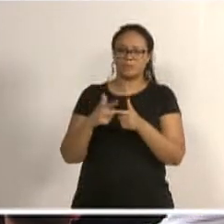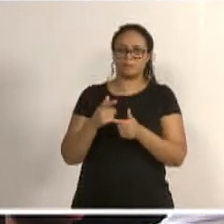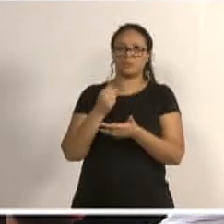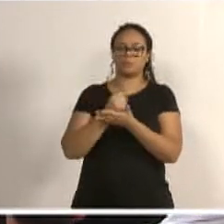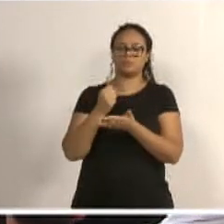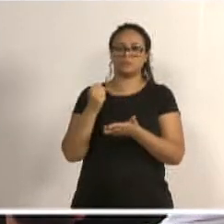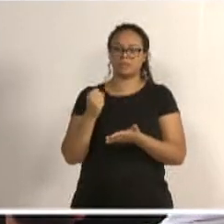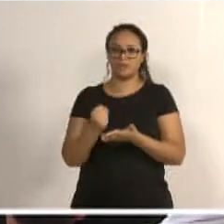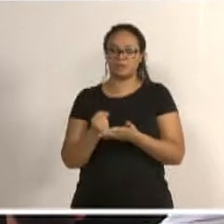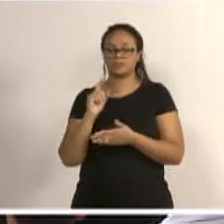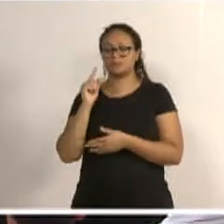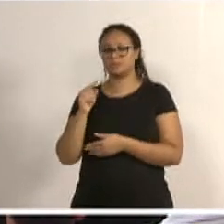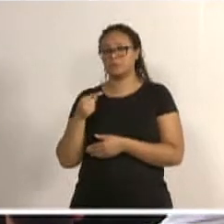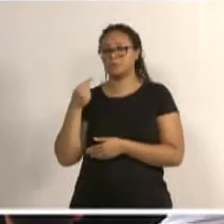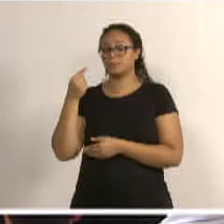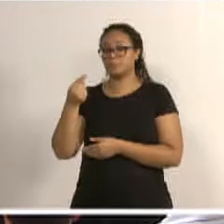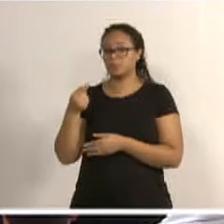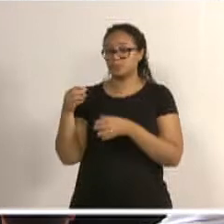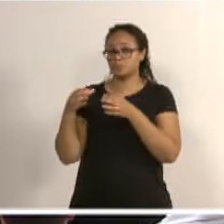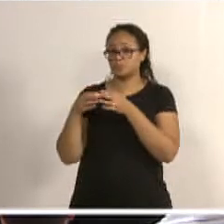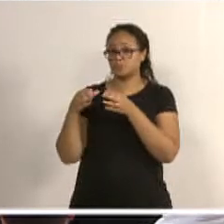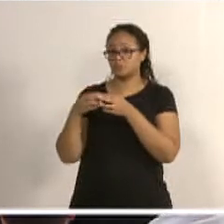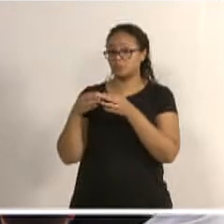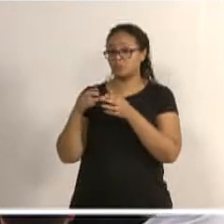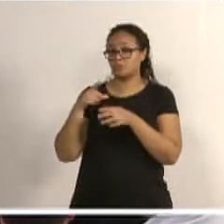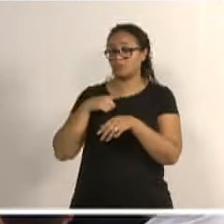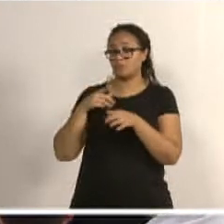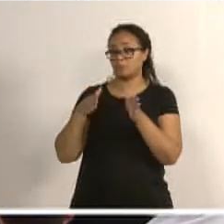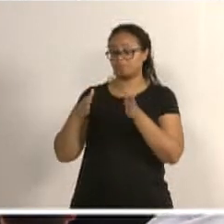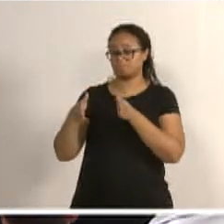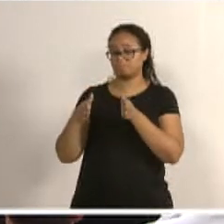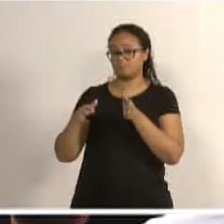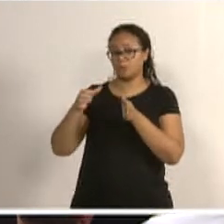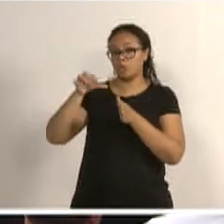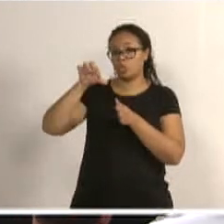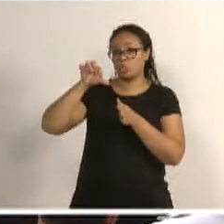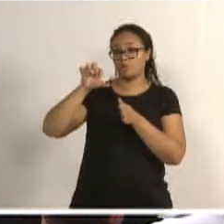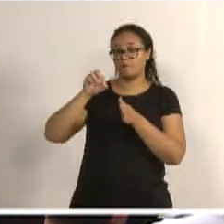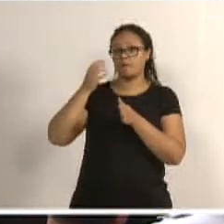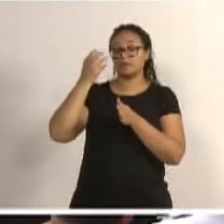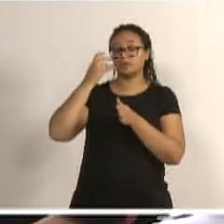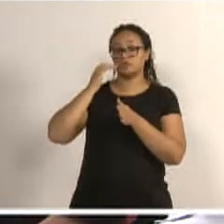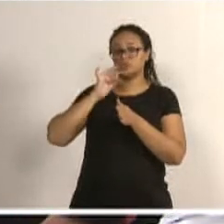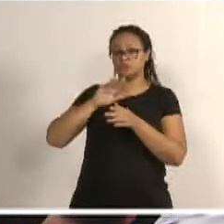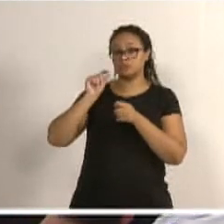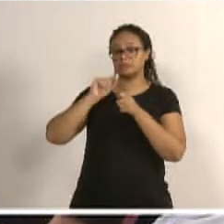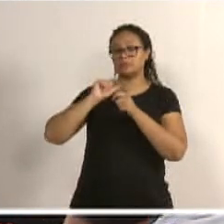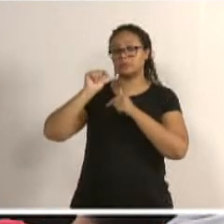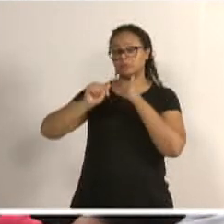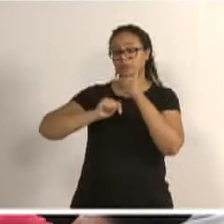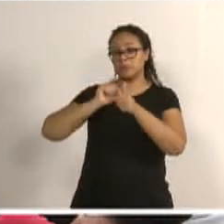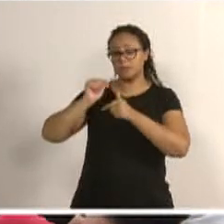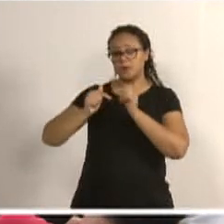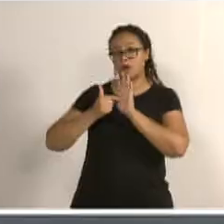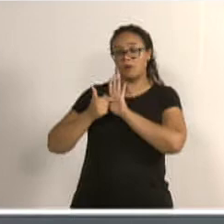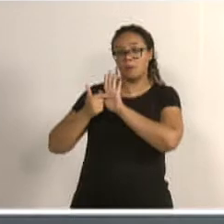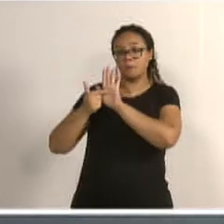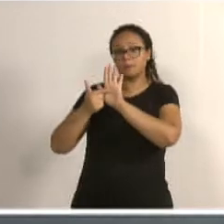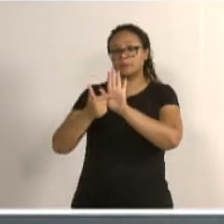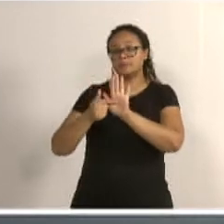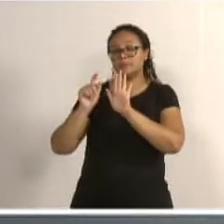depois ela vá fazer, ela tem um prazo de 90 dias para fazer um trabalho, apresentar o que tem que